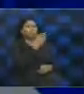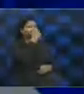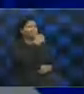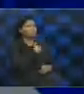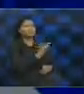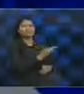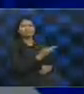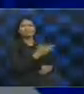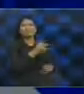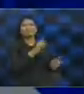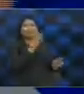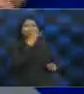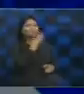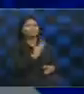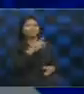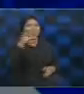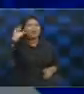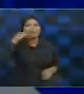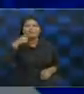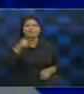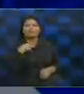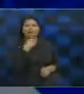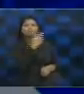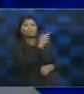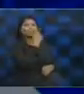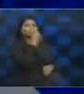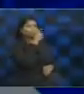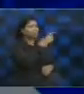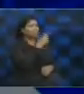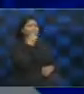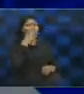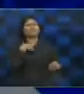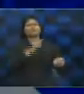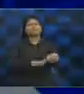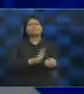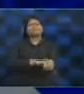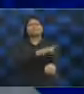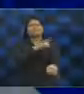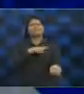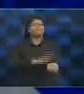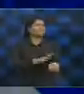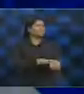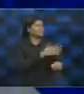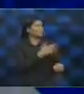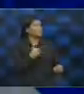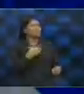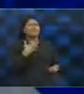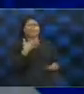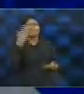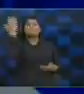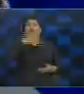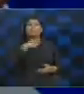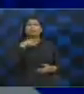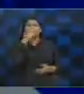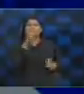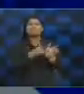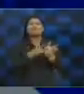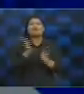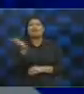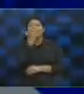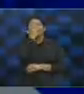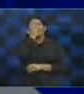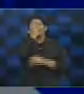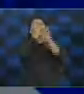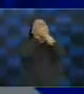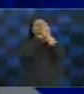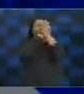pô, nossa, que coisa. O mentiroso aqui é você. Você é viciado, eu falo, mas eu quero mostrar, tirar sua máscara. Tirar sua máscara. Eu pediria